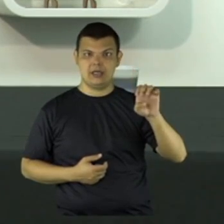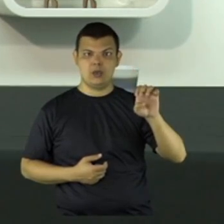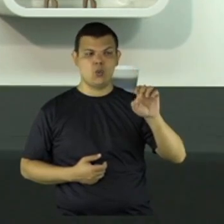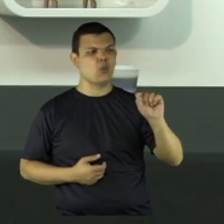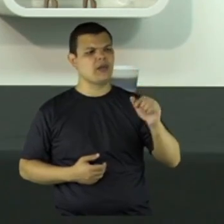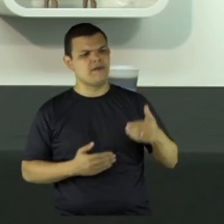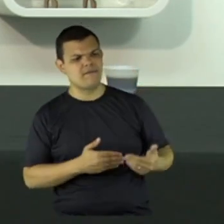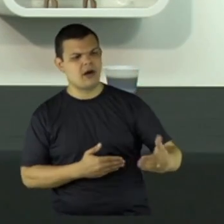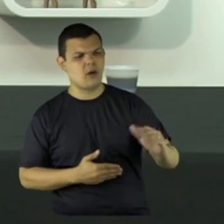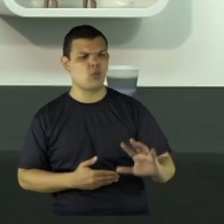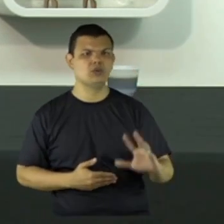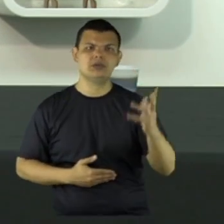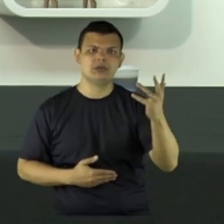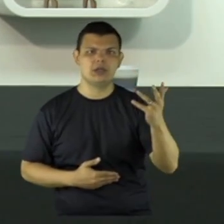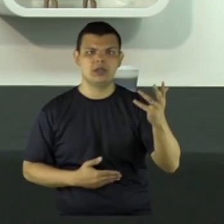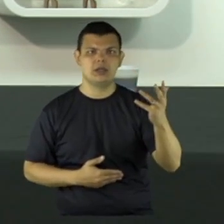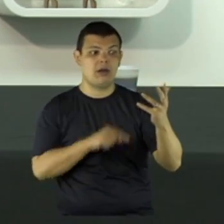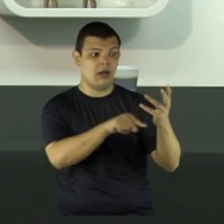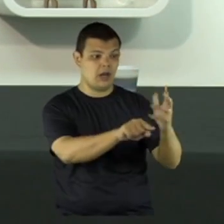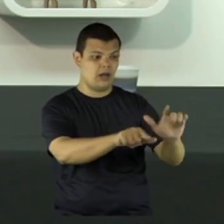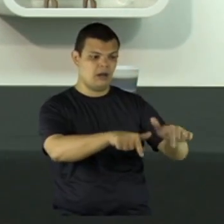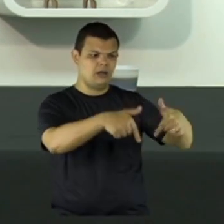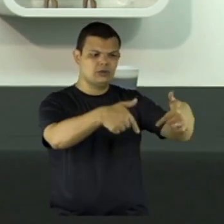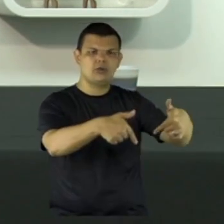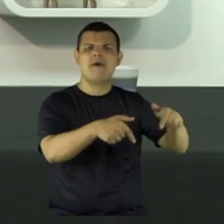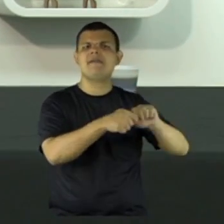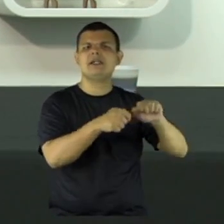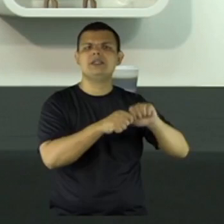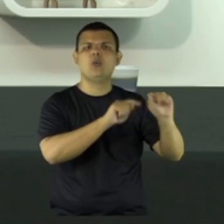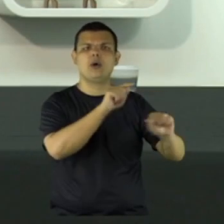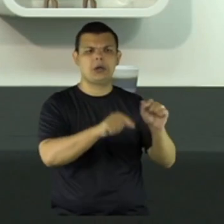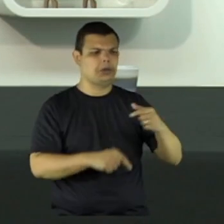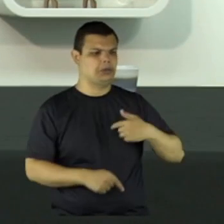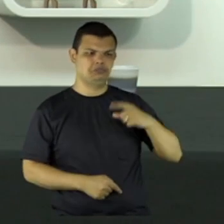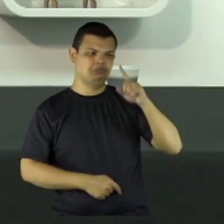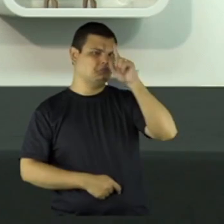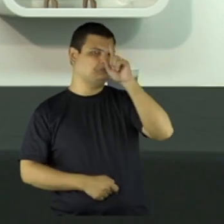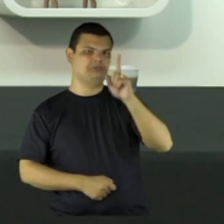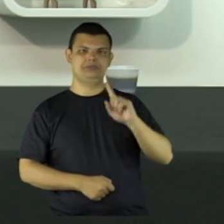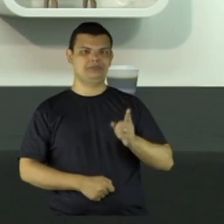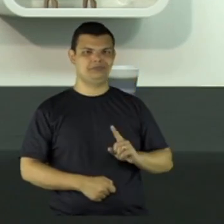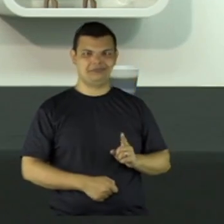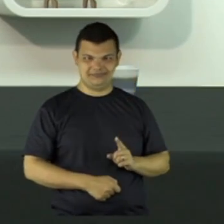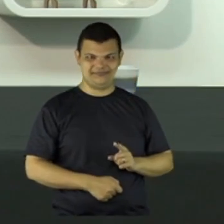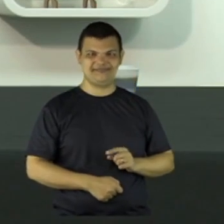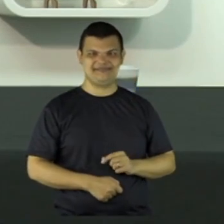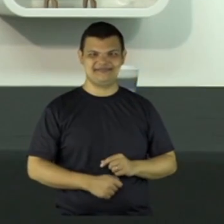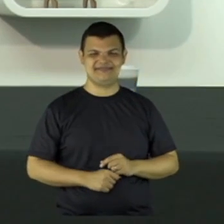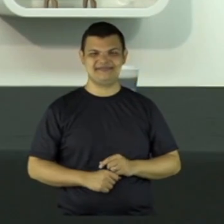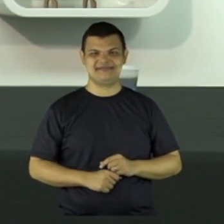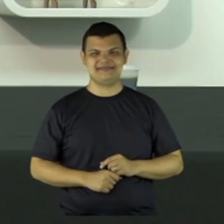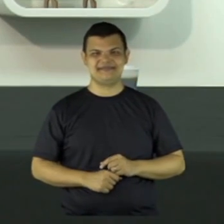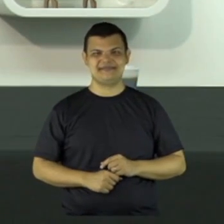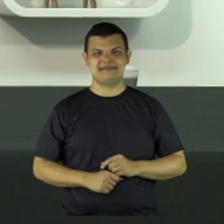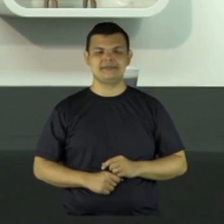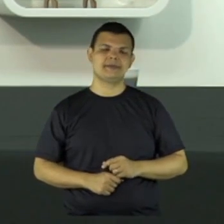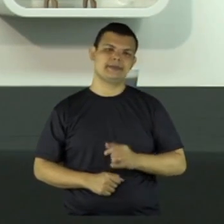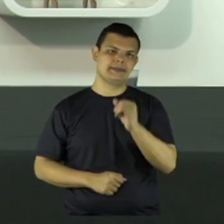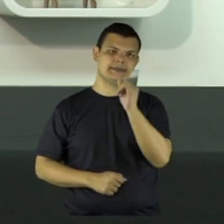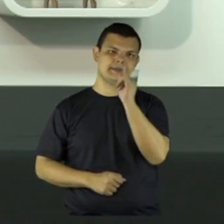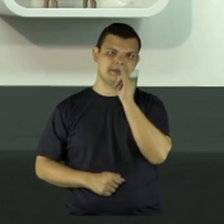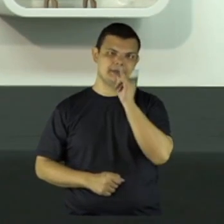uma luta ou prever as ações que os lutadores vão fazer naquela luta, certo? Então, por